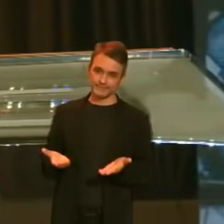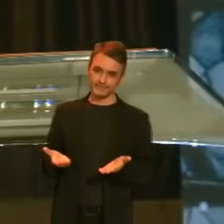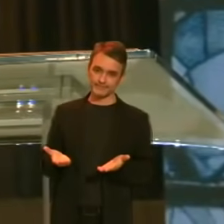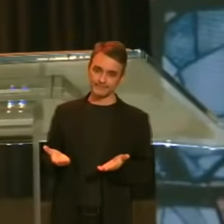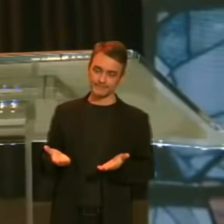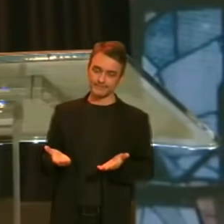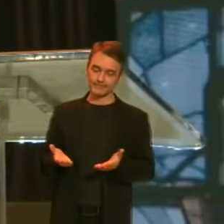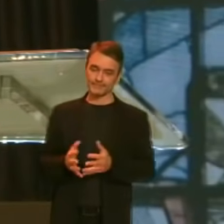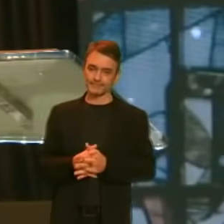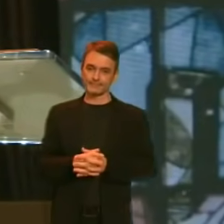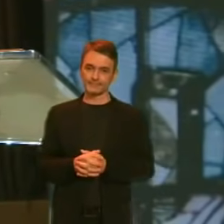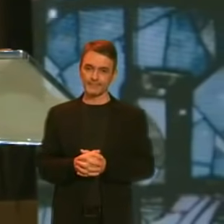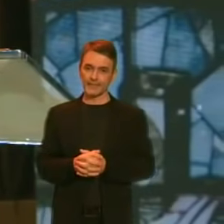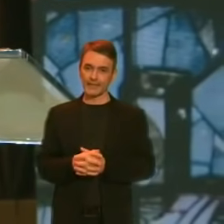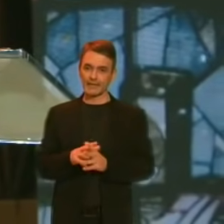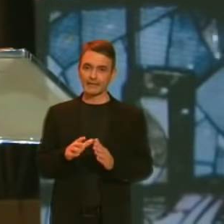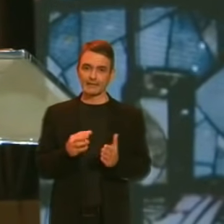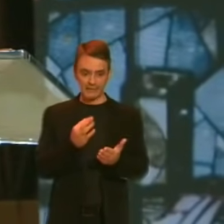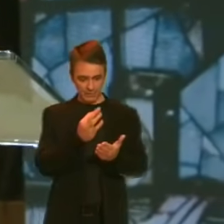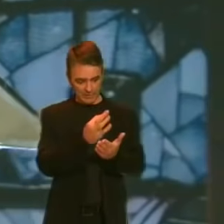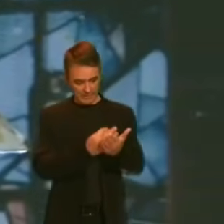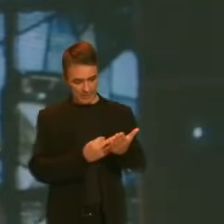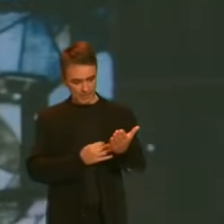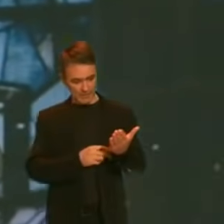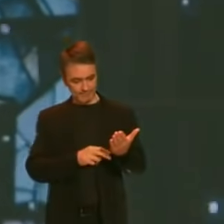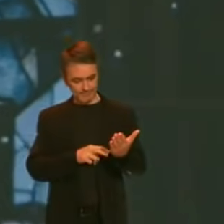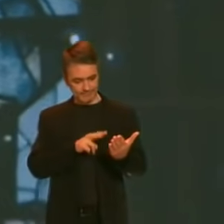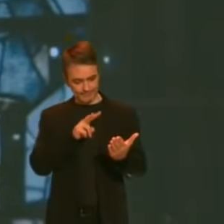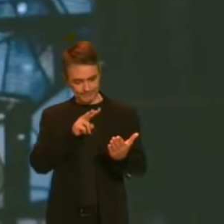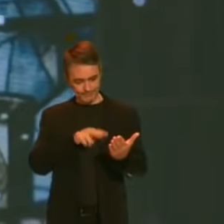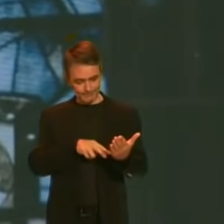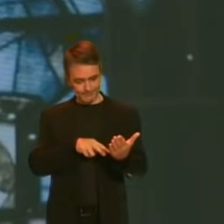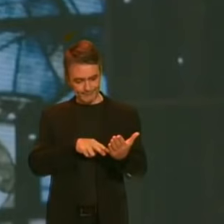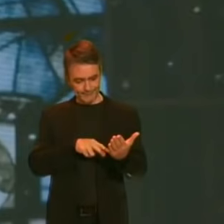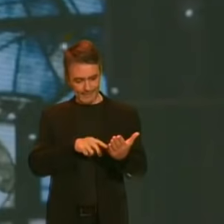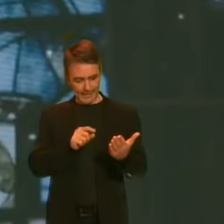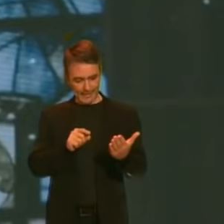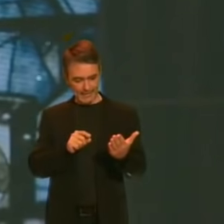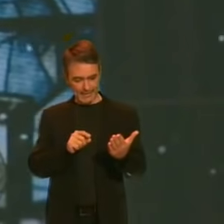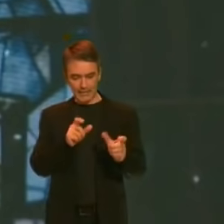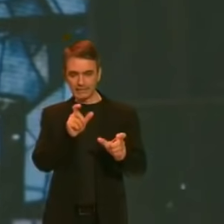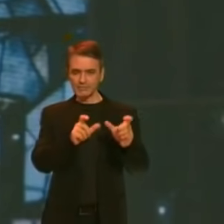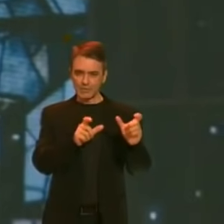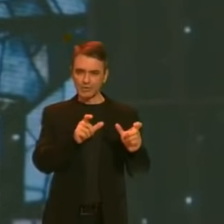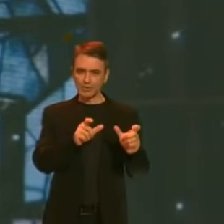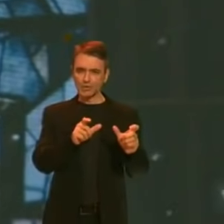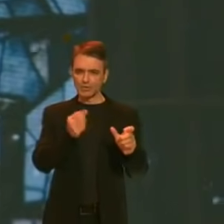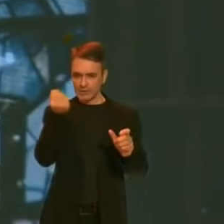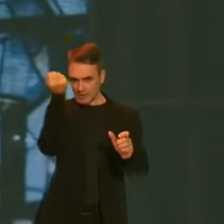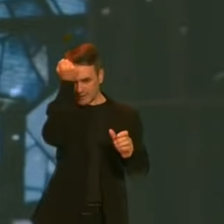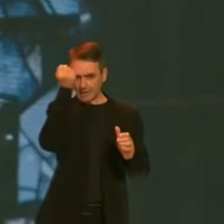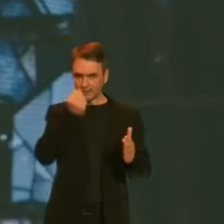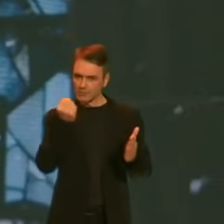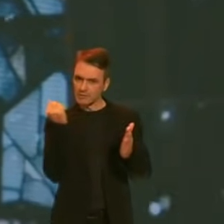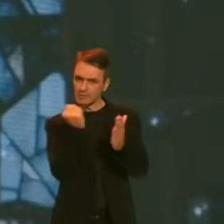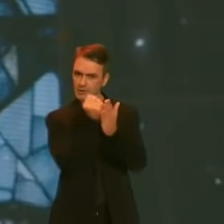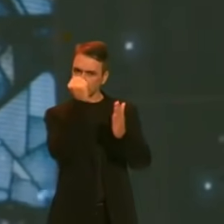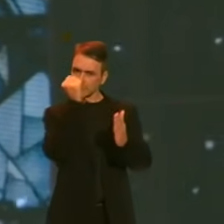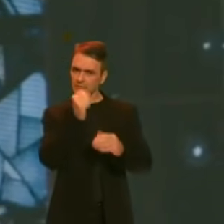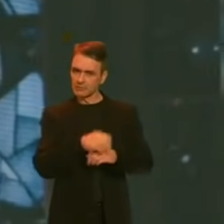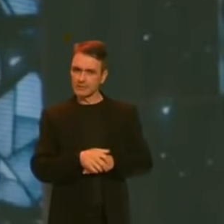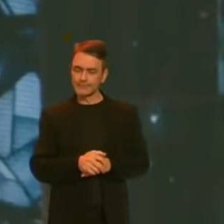é tremendo, né, ler esse texto e ver assim, aqueles que tinham o selo de Deus na sua